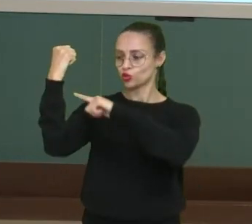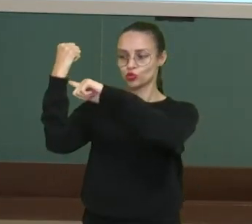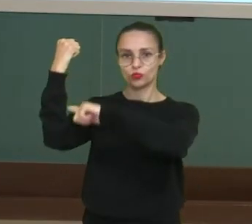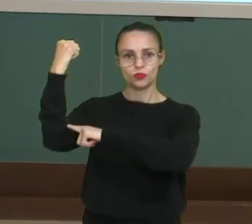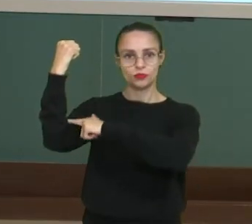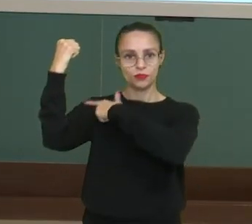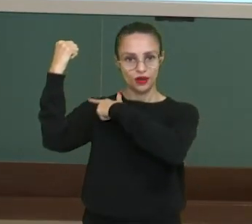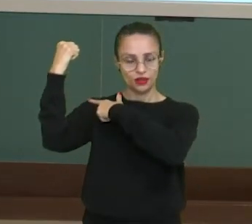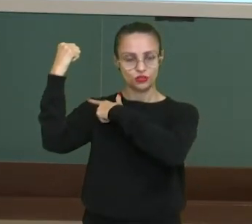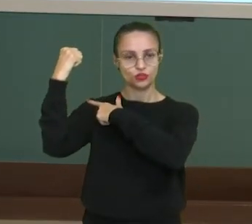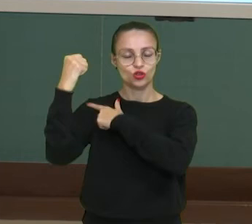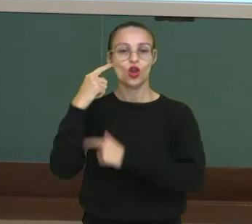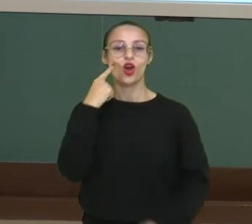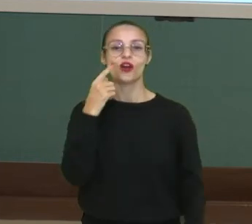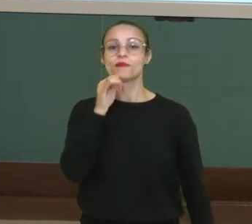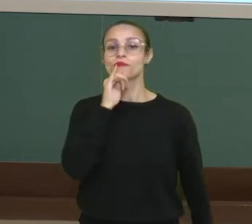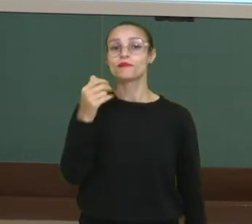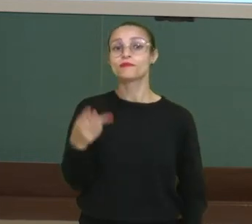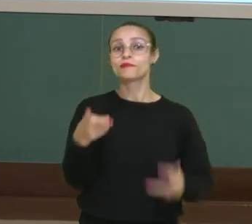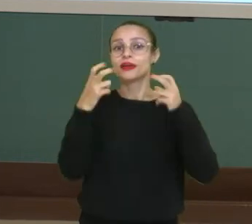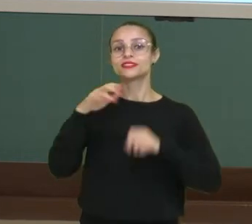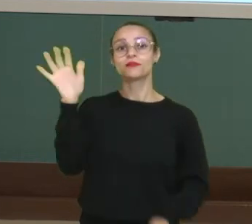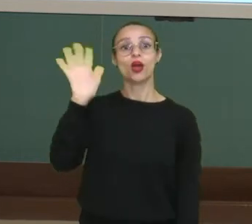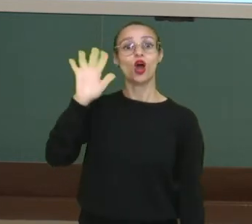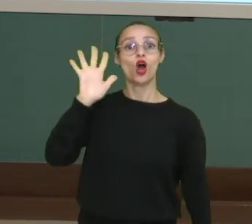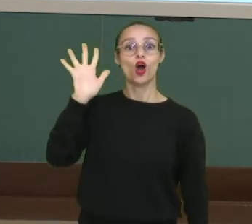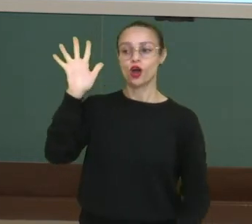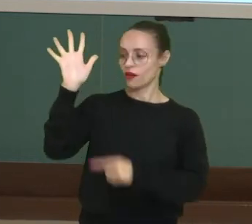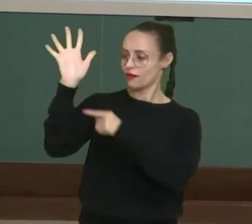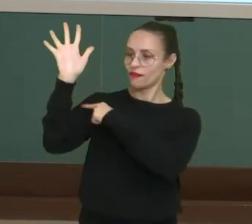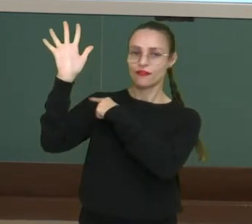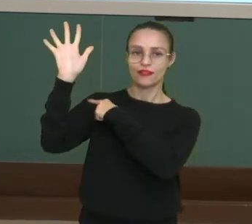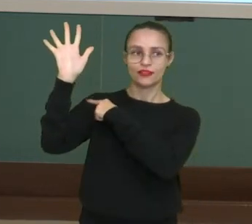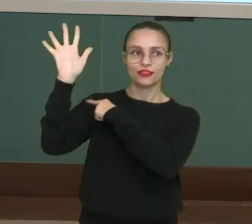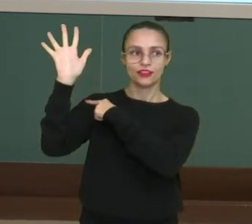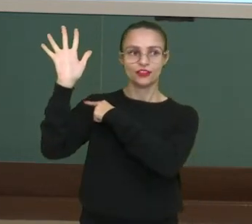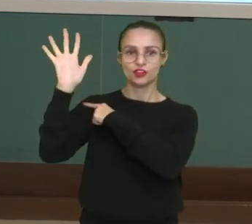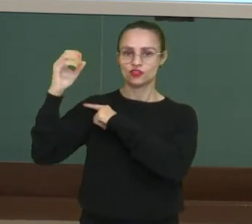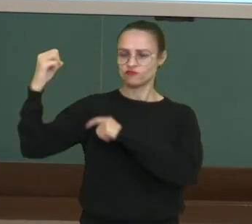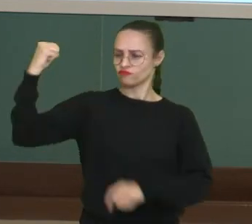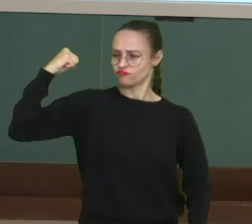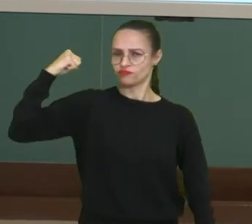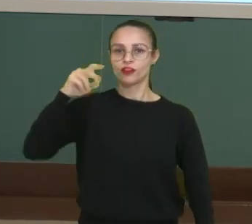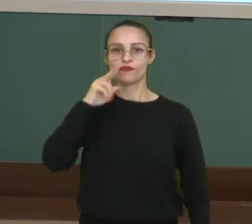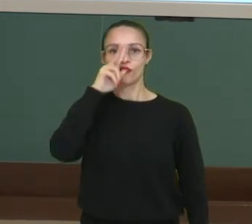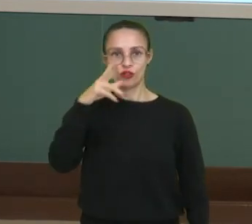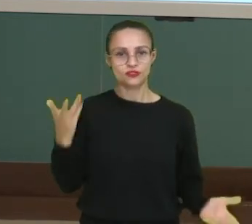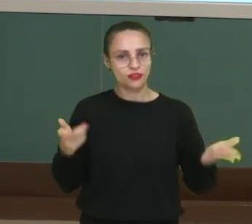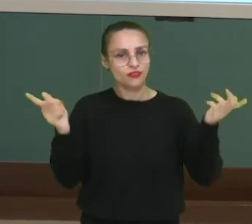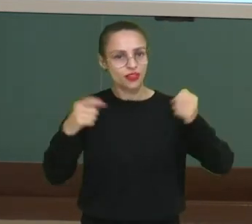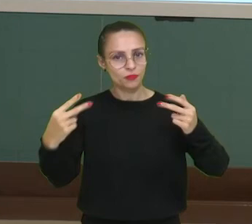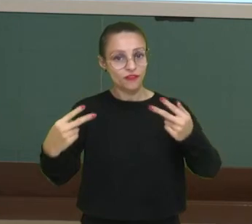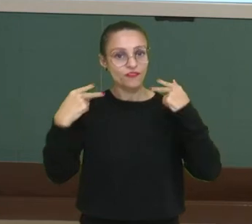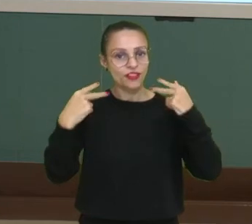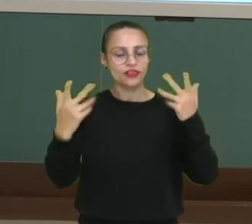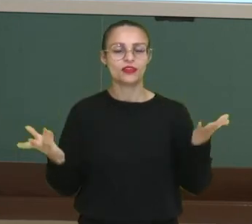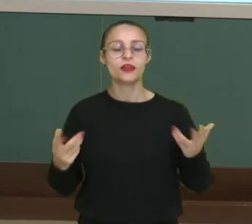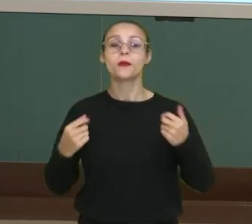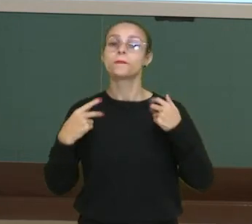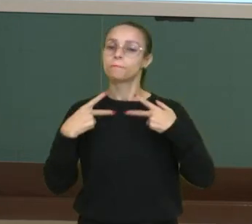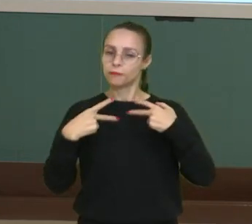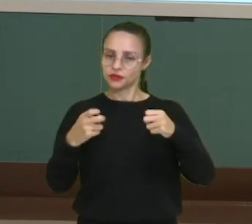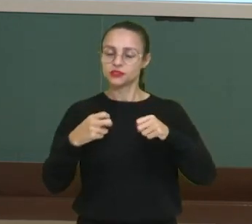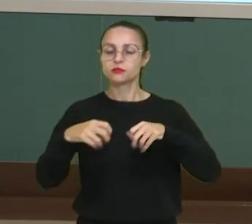braço. Então, vocês podem perceber eu dando tchau ou fazendo força com o meu braço. Ou seja, vocês